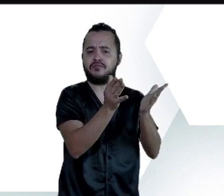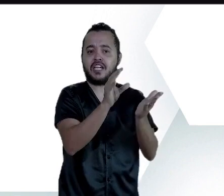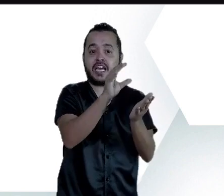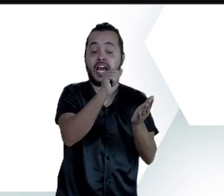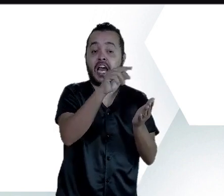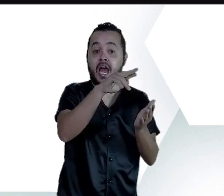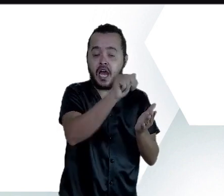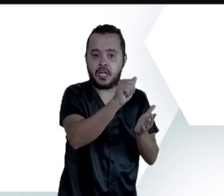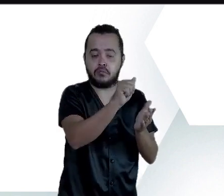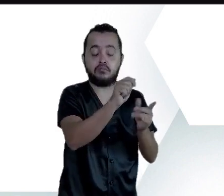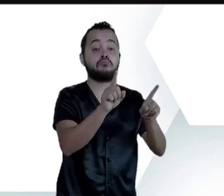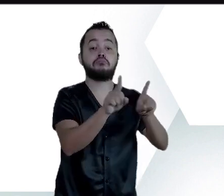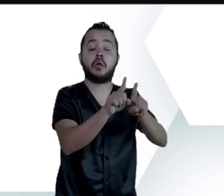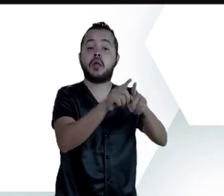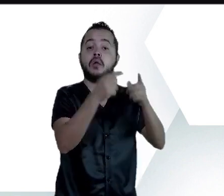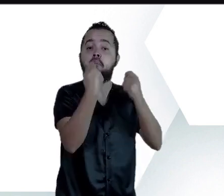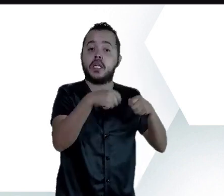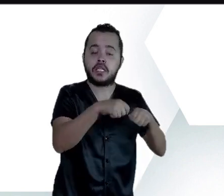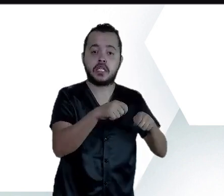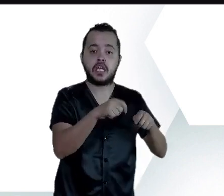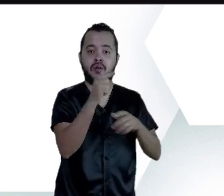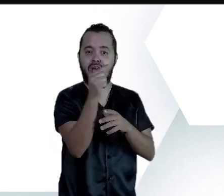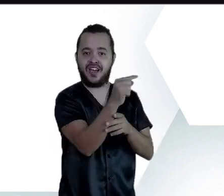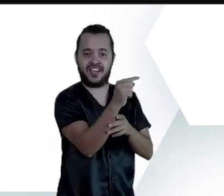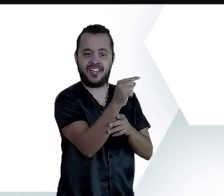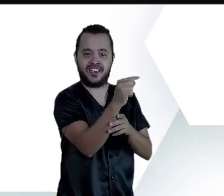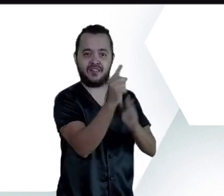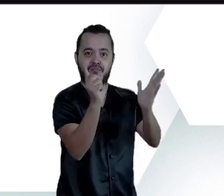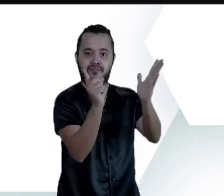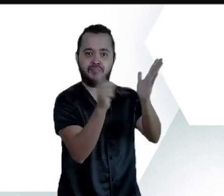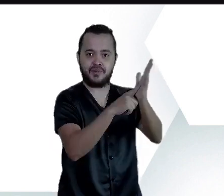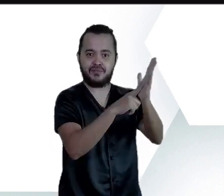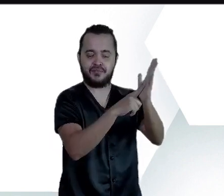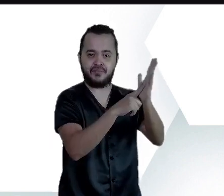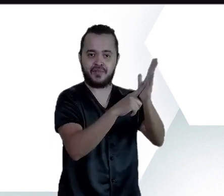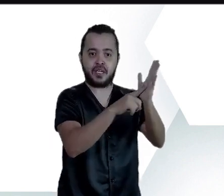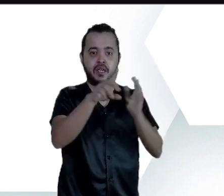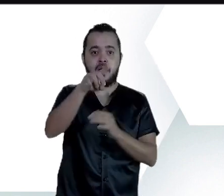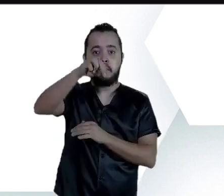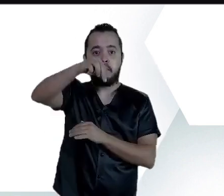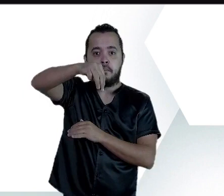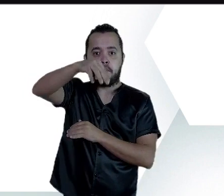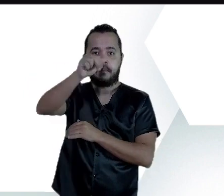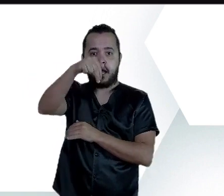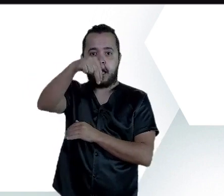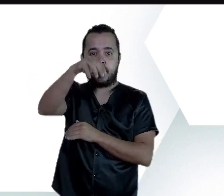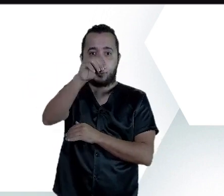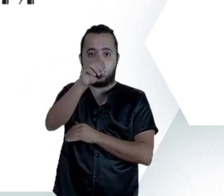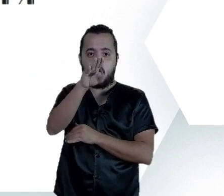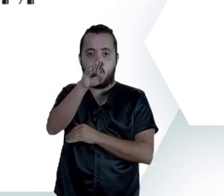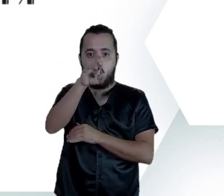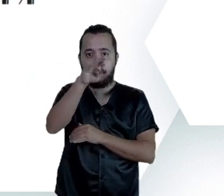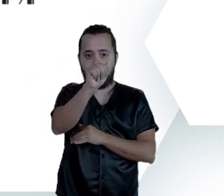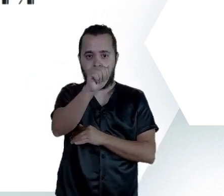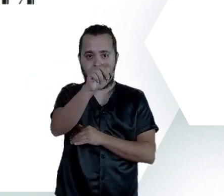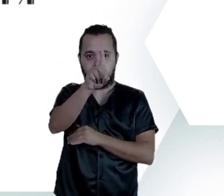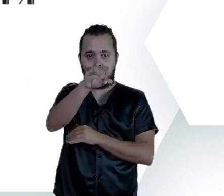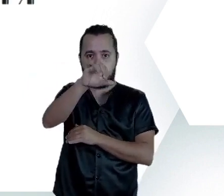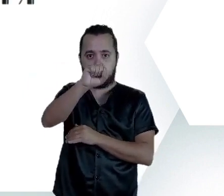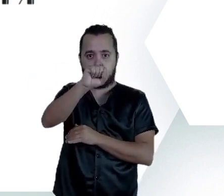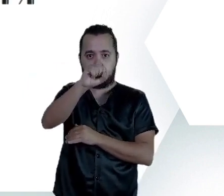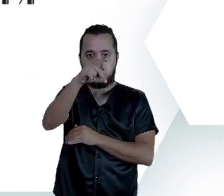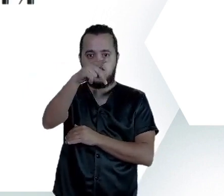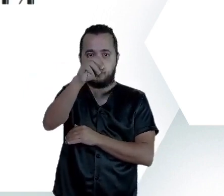carga. Tá? E precisamos também, por fim, dos dispositivos de manobra. Se a gente não tiver ele, a gente vai ter uma